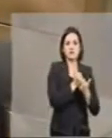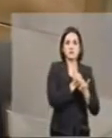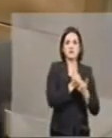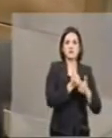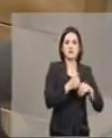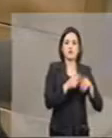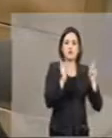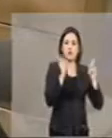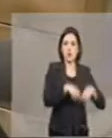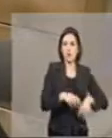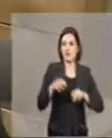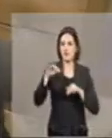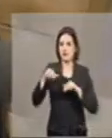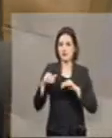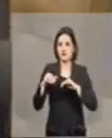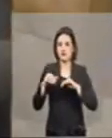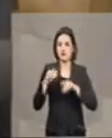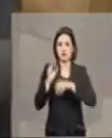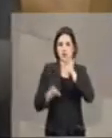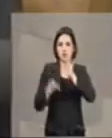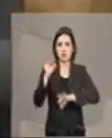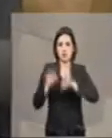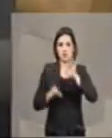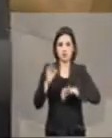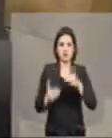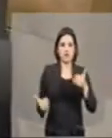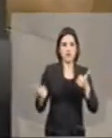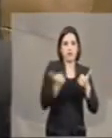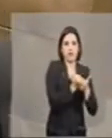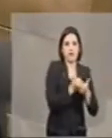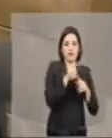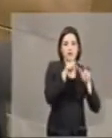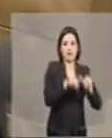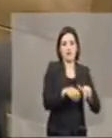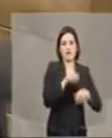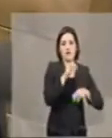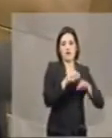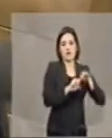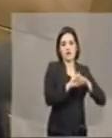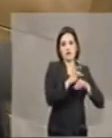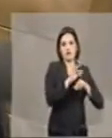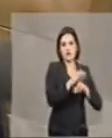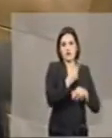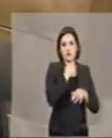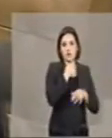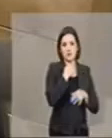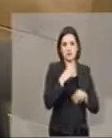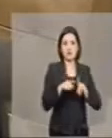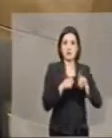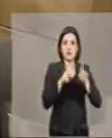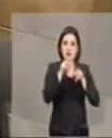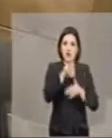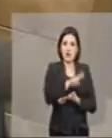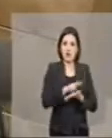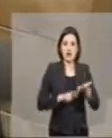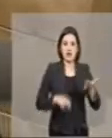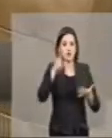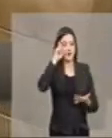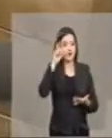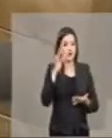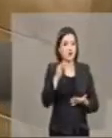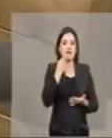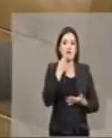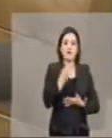limites reconhecidos no voto do eminente relator, ministro Edson Fachin, que a vincula ao exercício dos